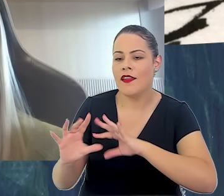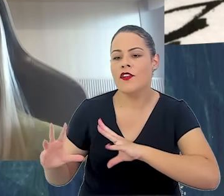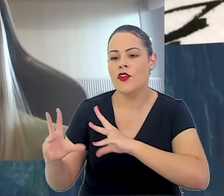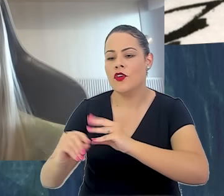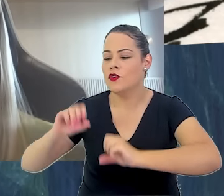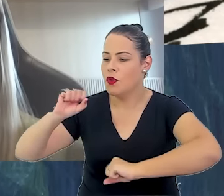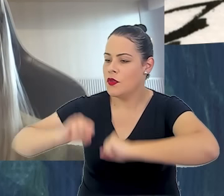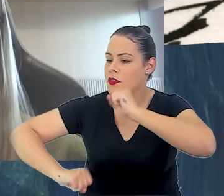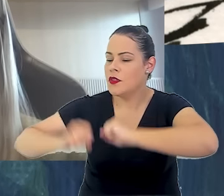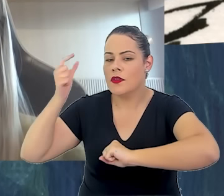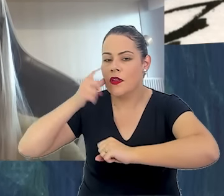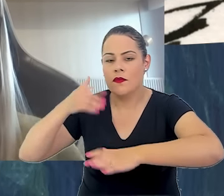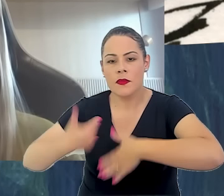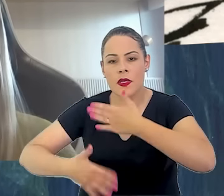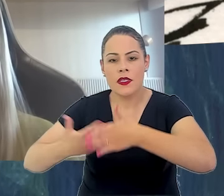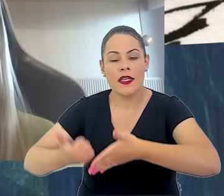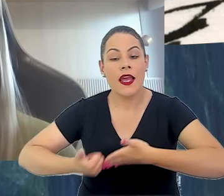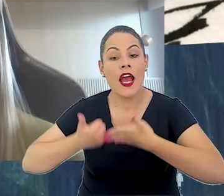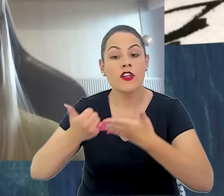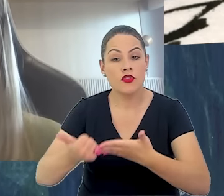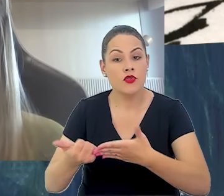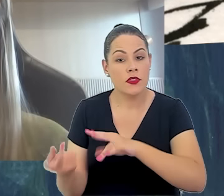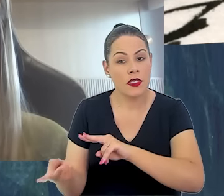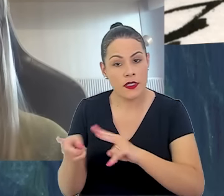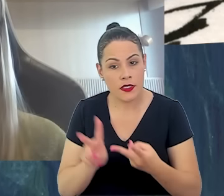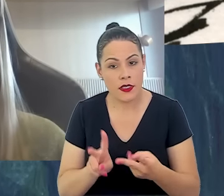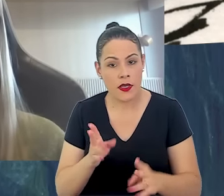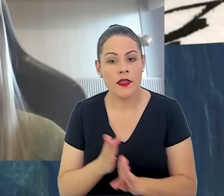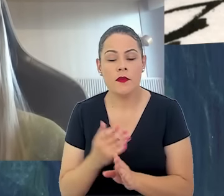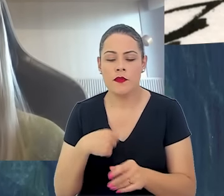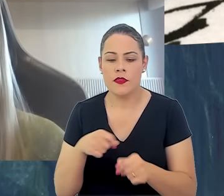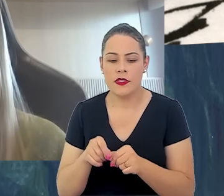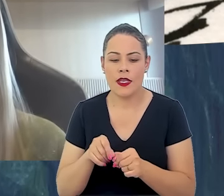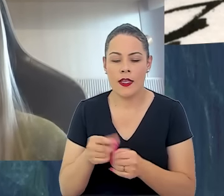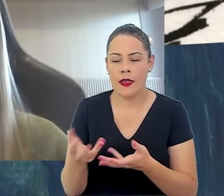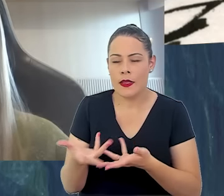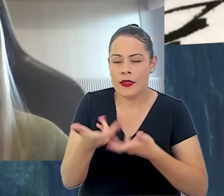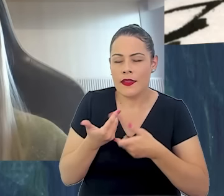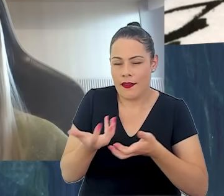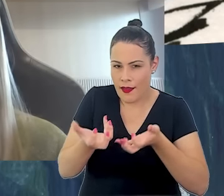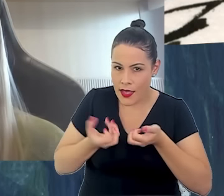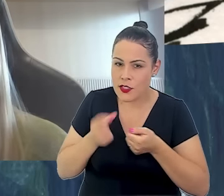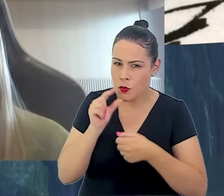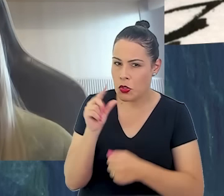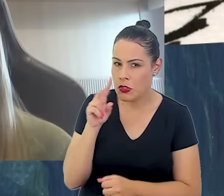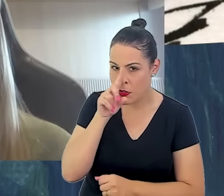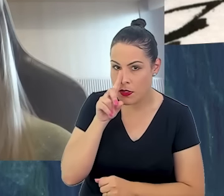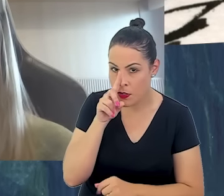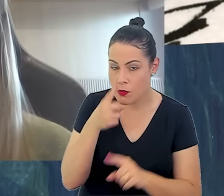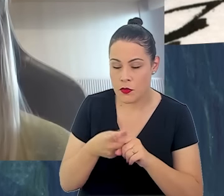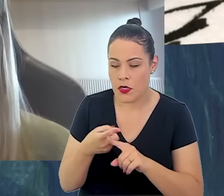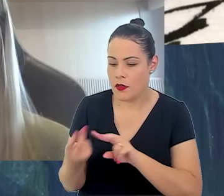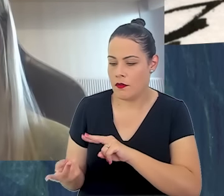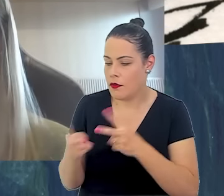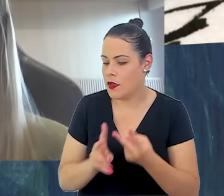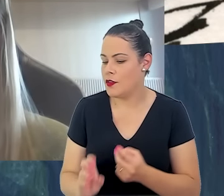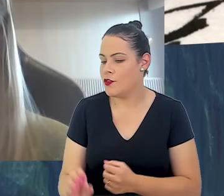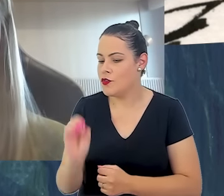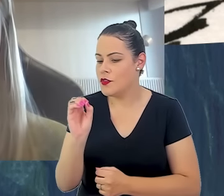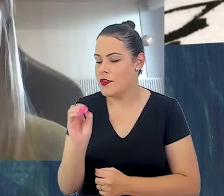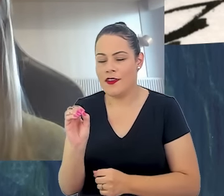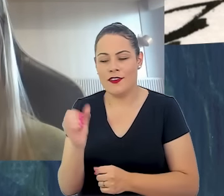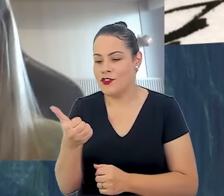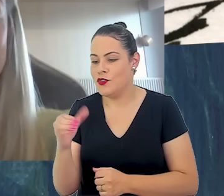dessas indústrias, e ajuda nessa transição. Então tem que ter sim um certo apetite de risco, porque a transição você não vai do